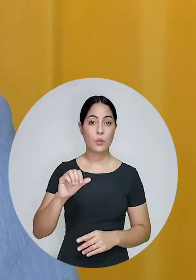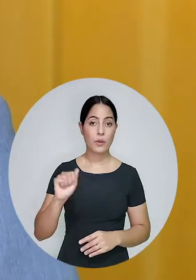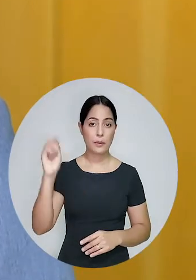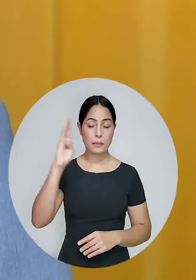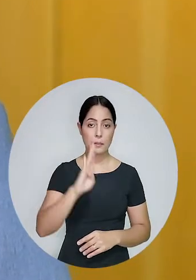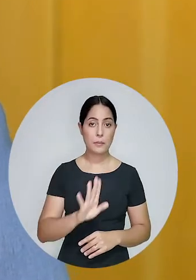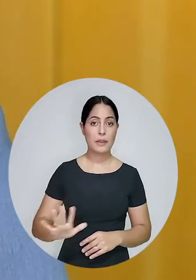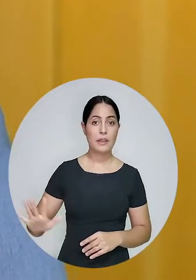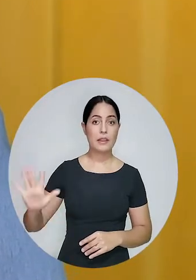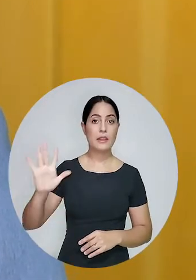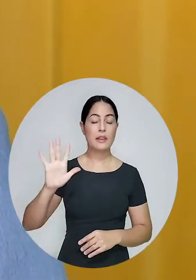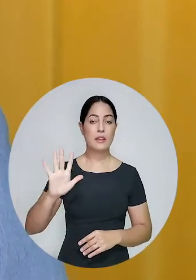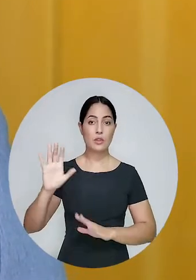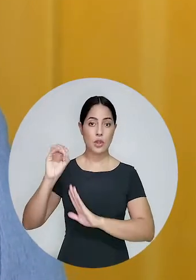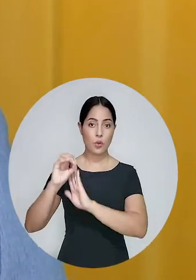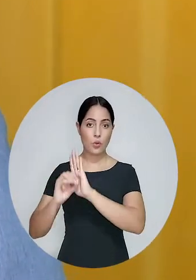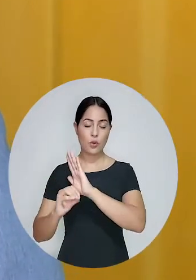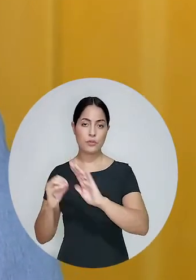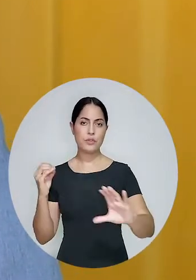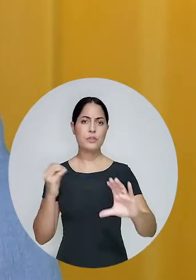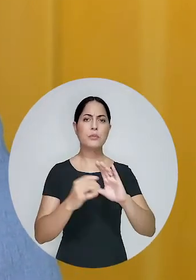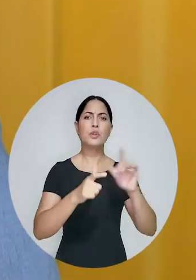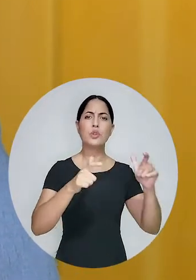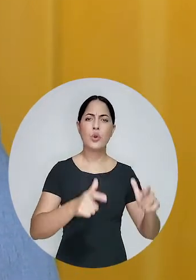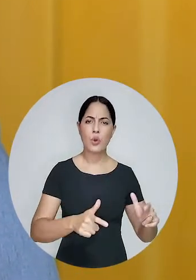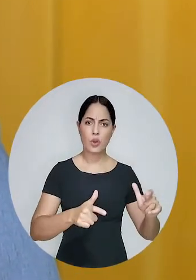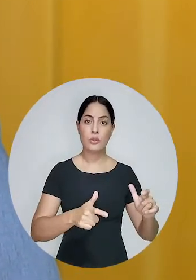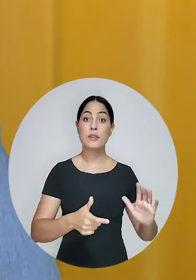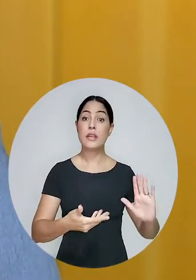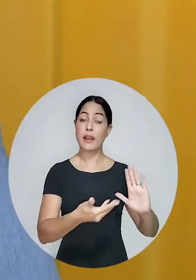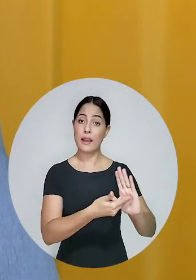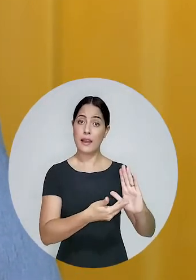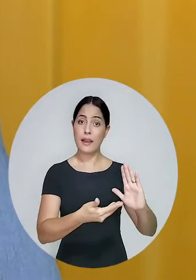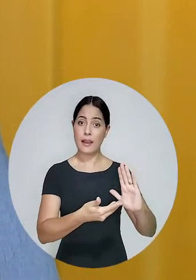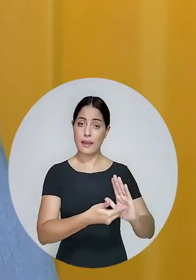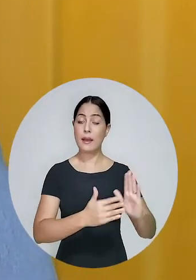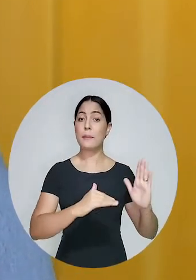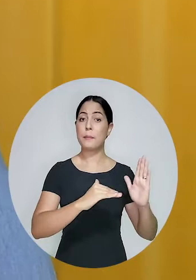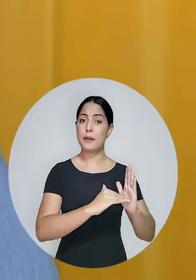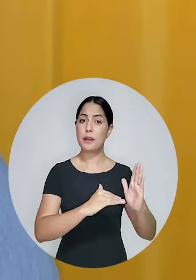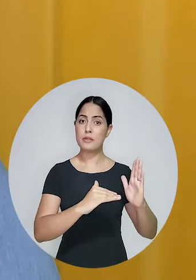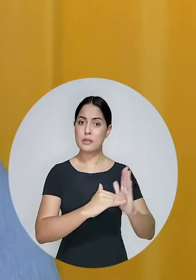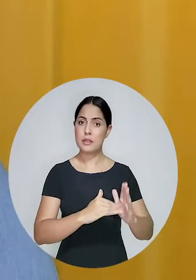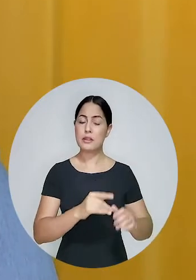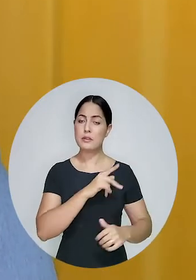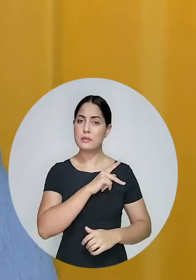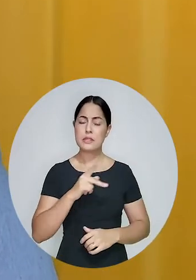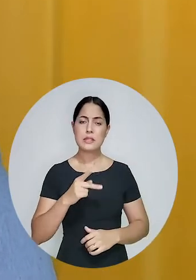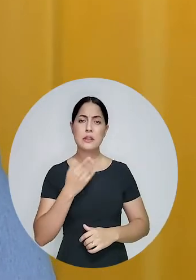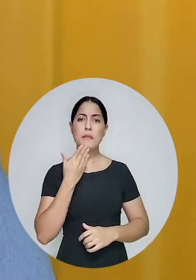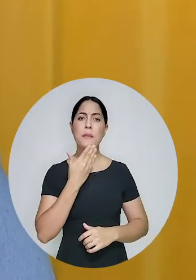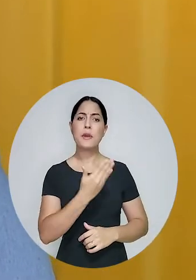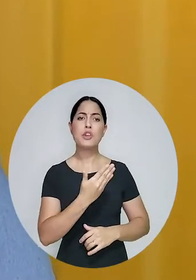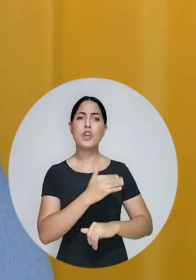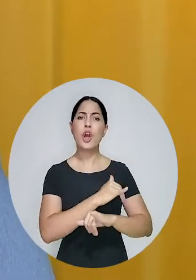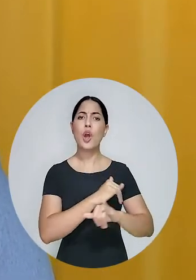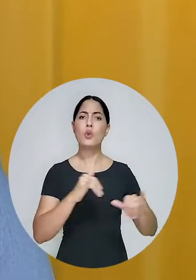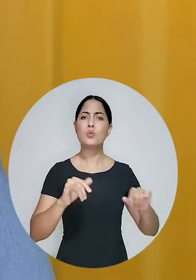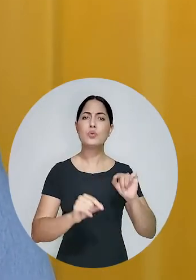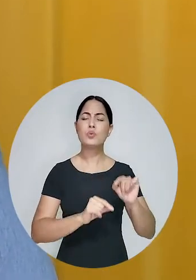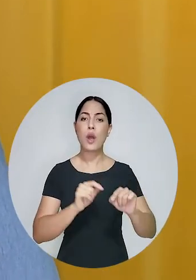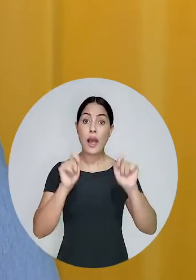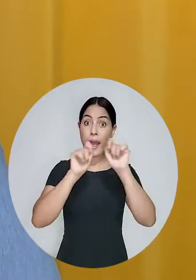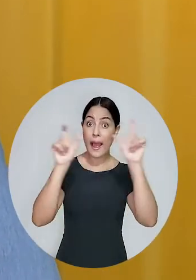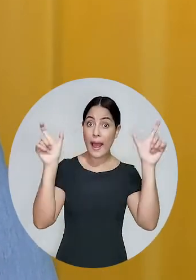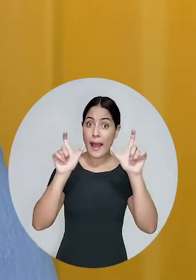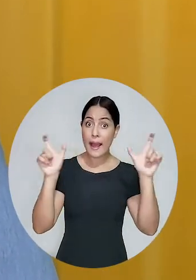A OAB Nacional encaminhou ofícios aos presidentes da Câmara dos Deputados e do Senado Federal, alertando sobre as consequências